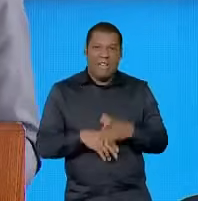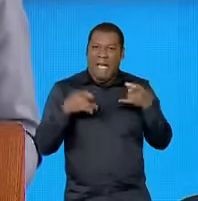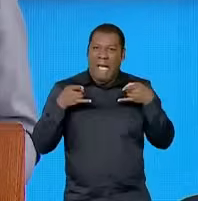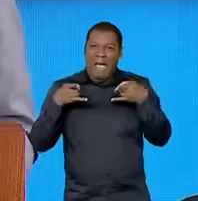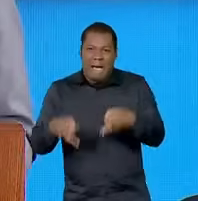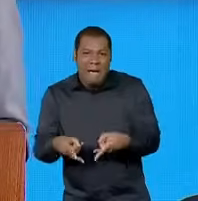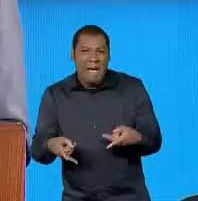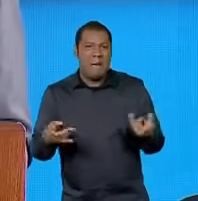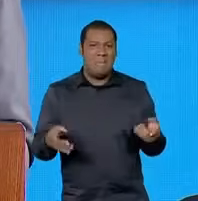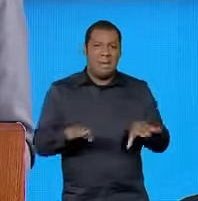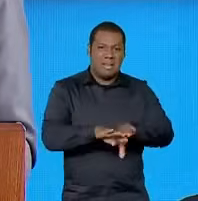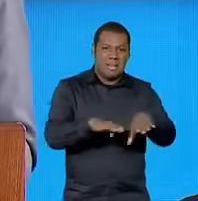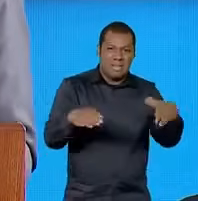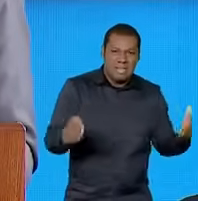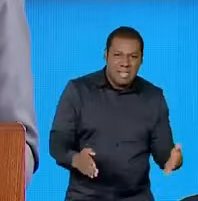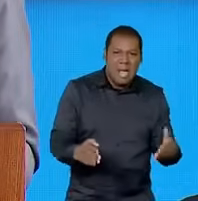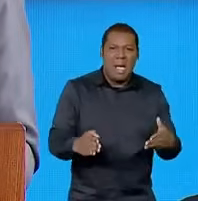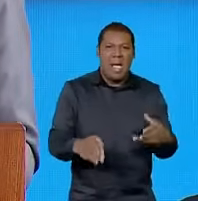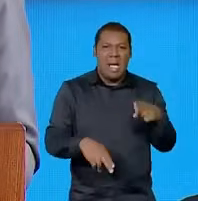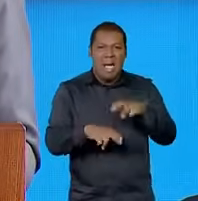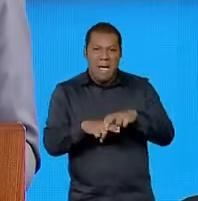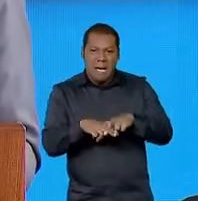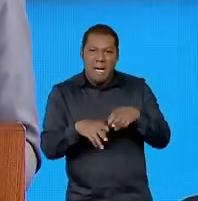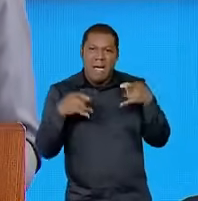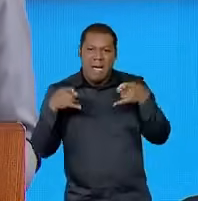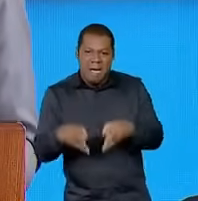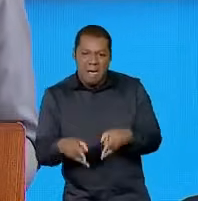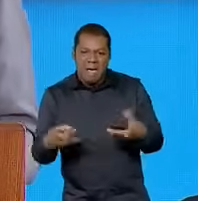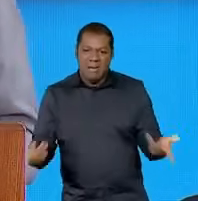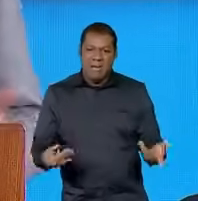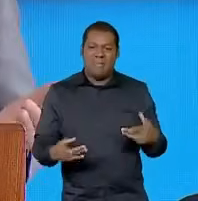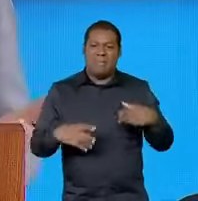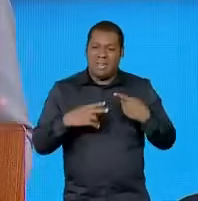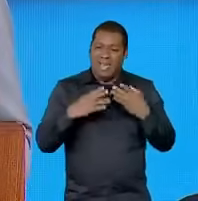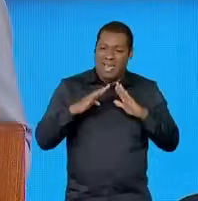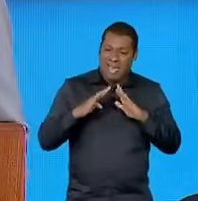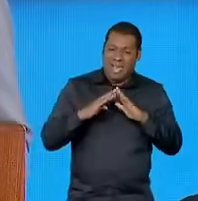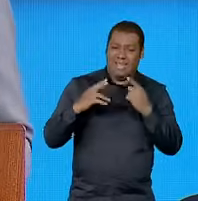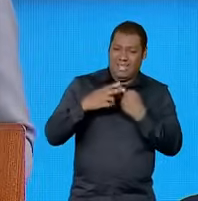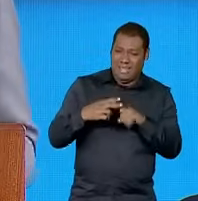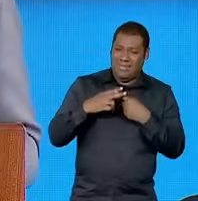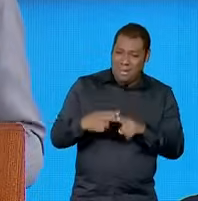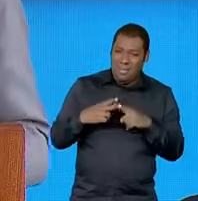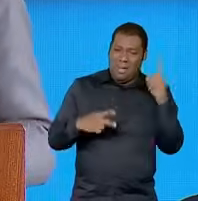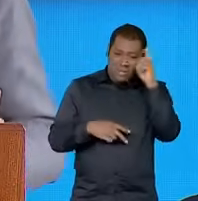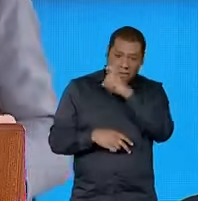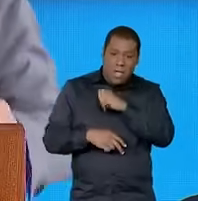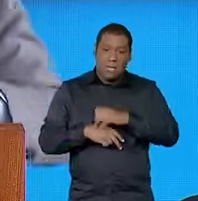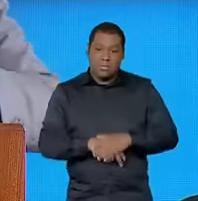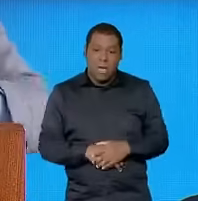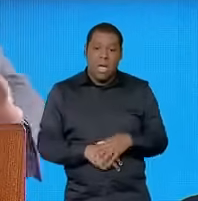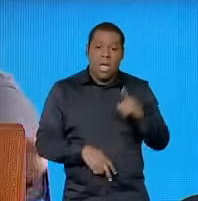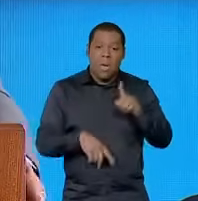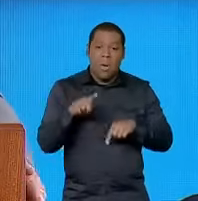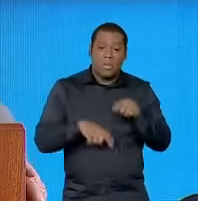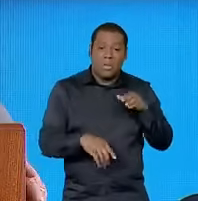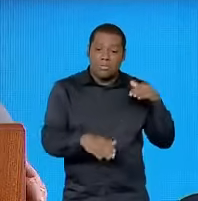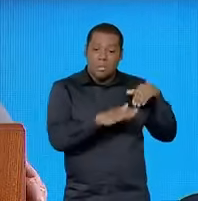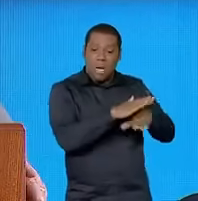cama. Você não reforma a casa. E não tinha quintal para colocar as coisas. Eu fiquei